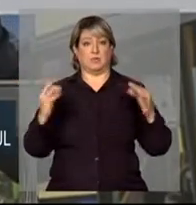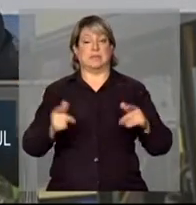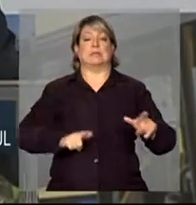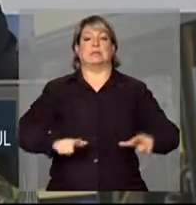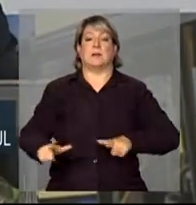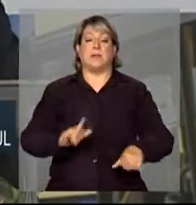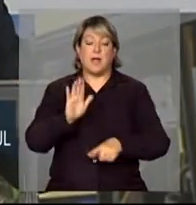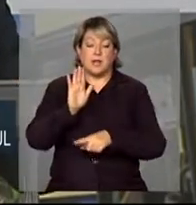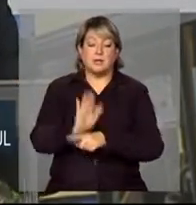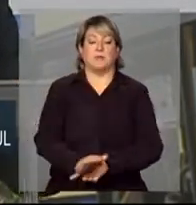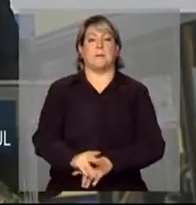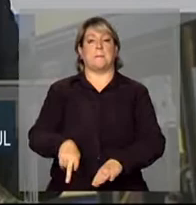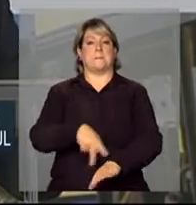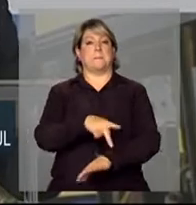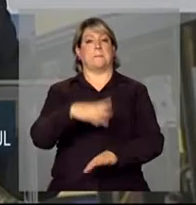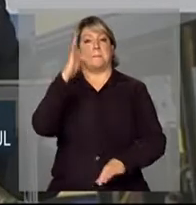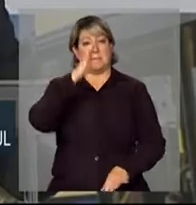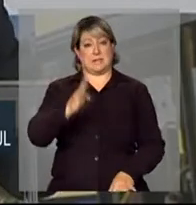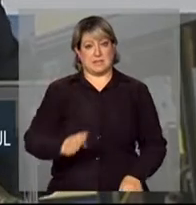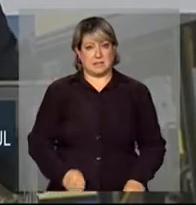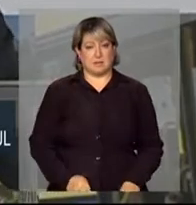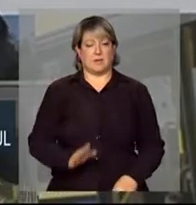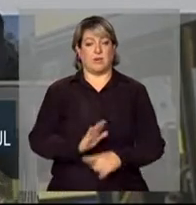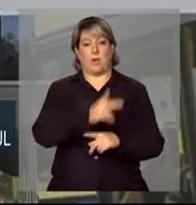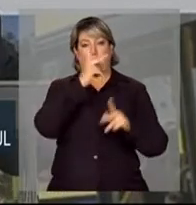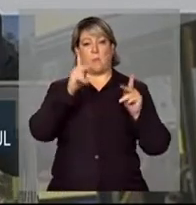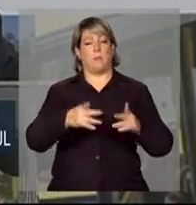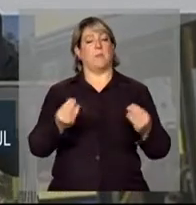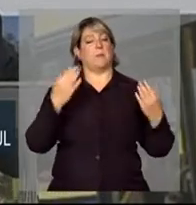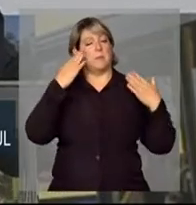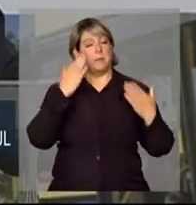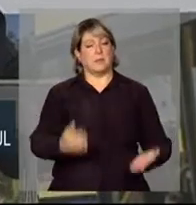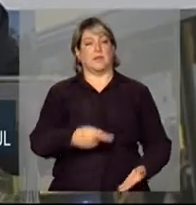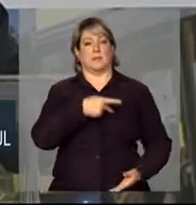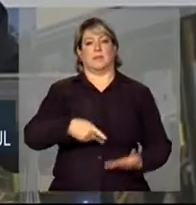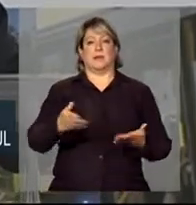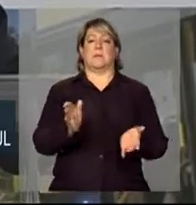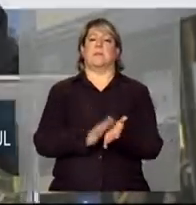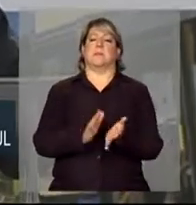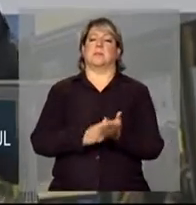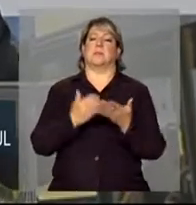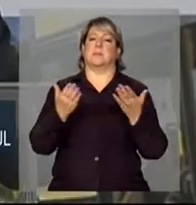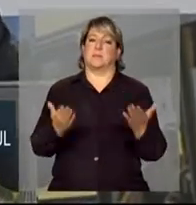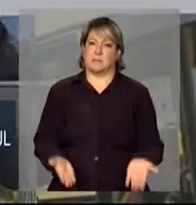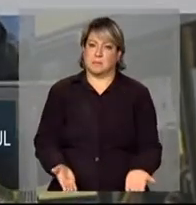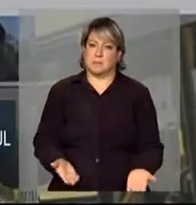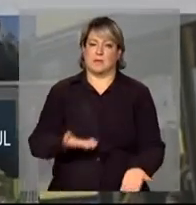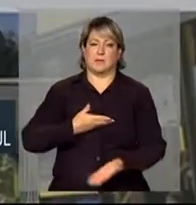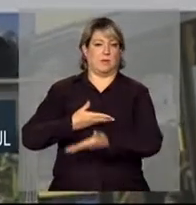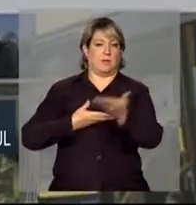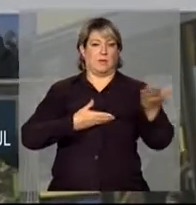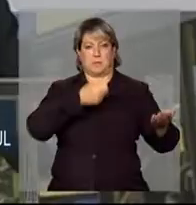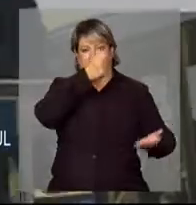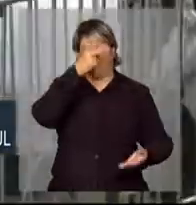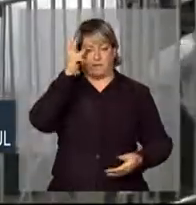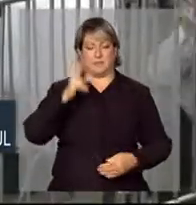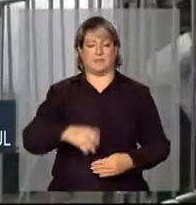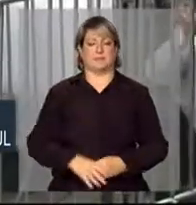trabalhar pelo Brasil e para trabalhar pelo povo. Muito obrigado, presidente. Meus parabéns, meus companheiros prefeitos.